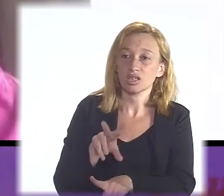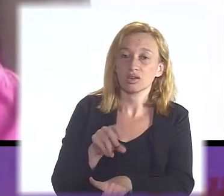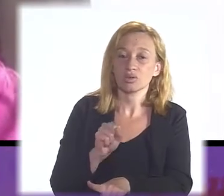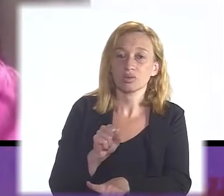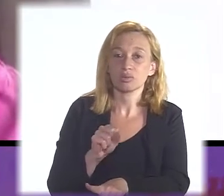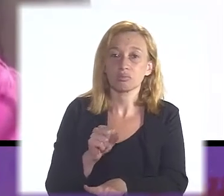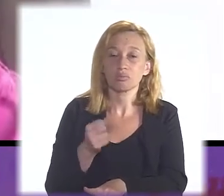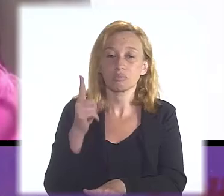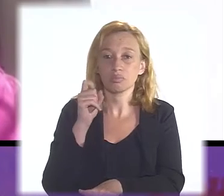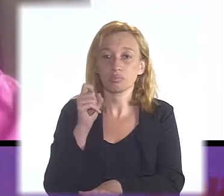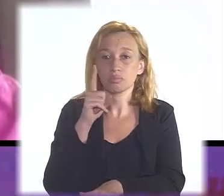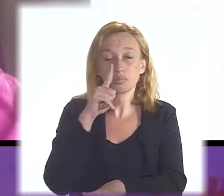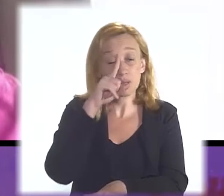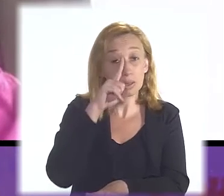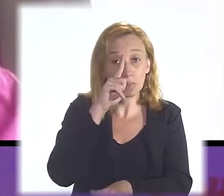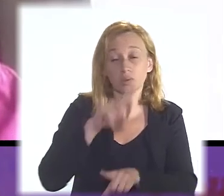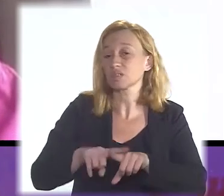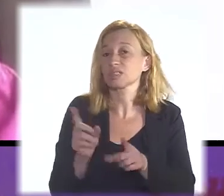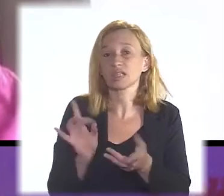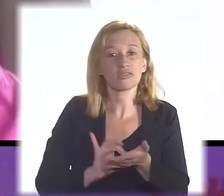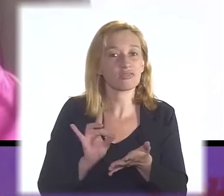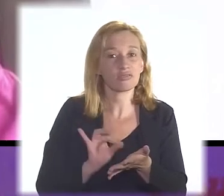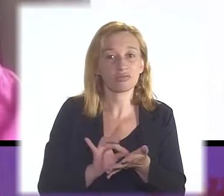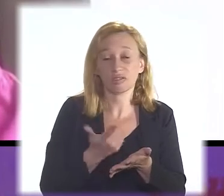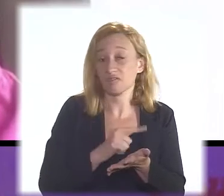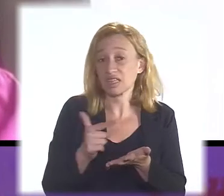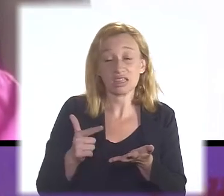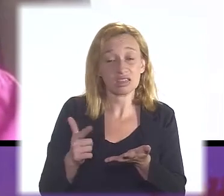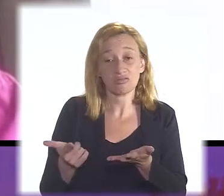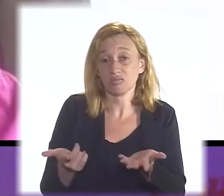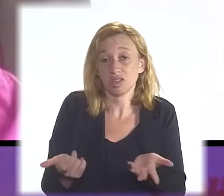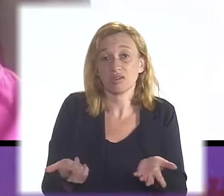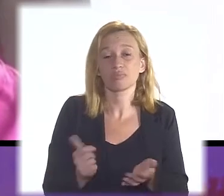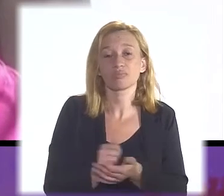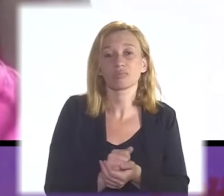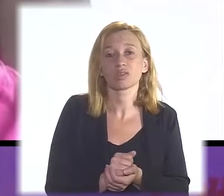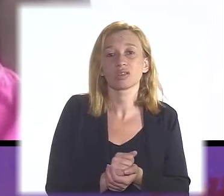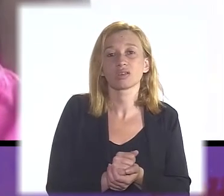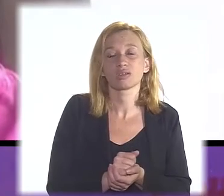perigoso. Não temos como fazer isso. Na verdade, não há como fazer